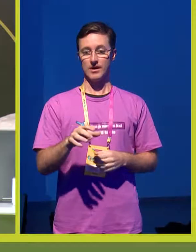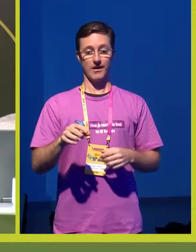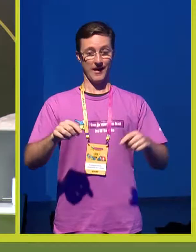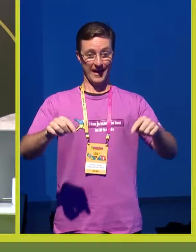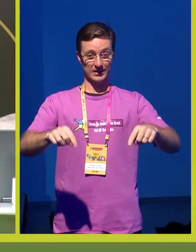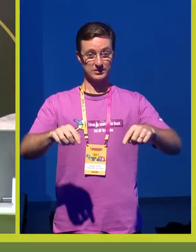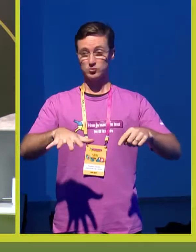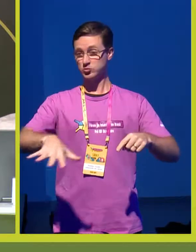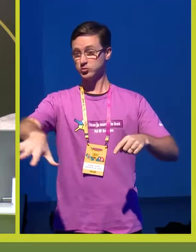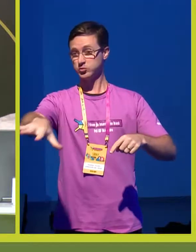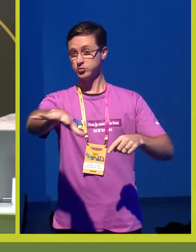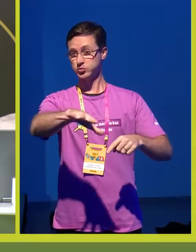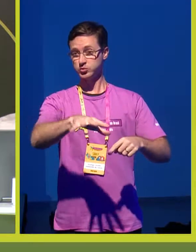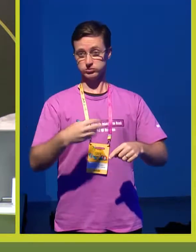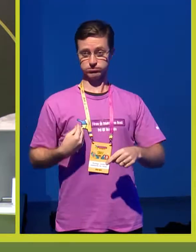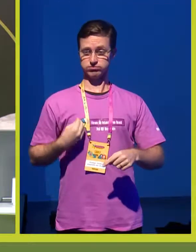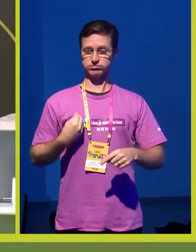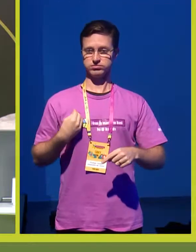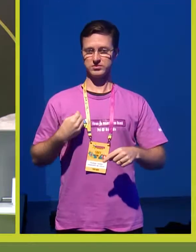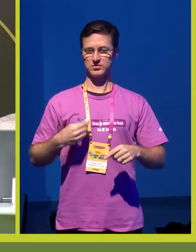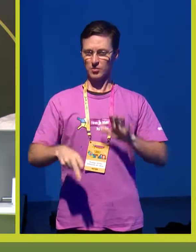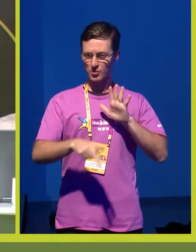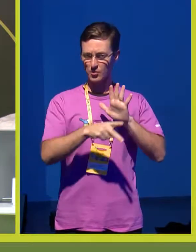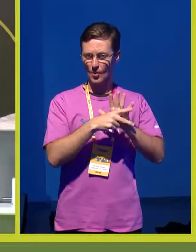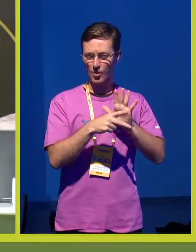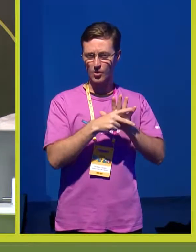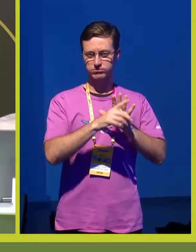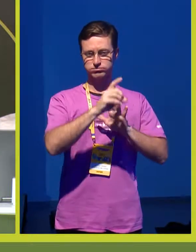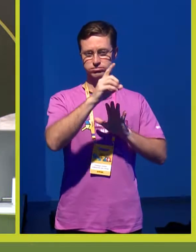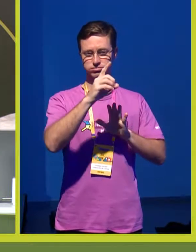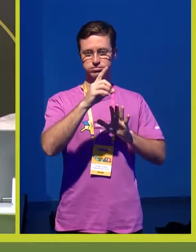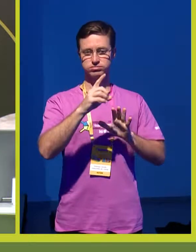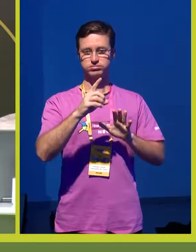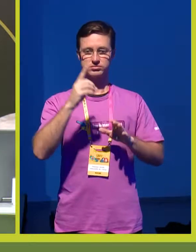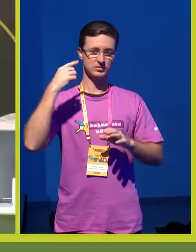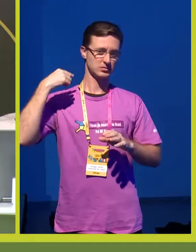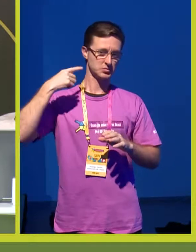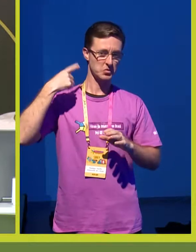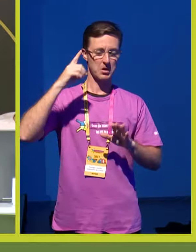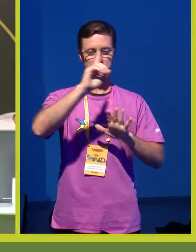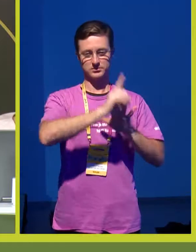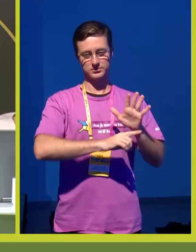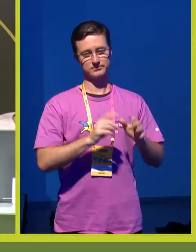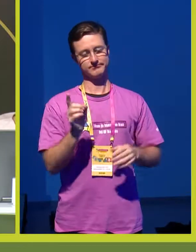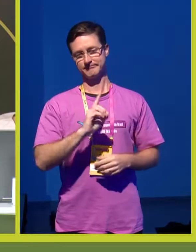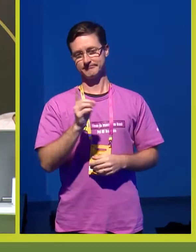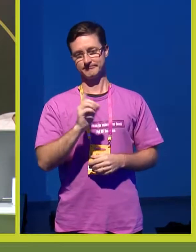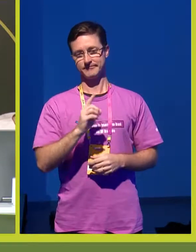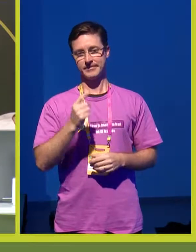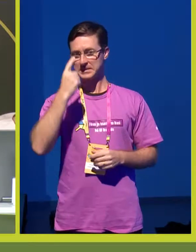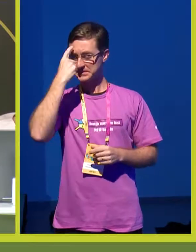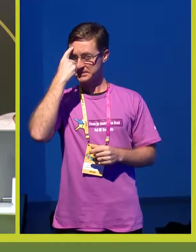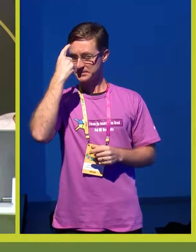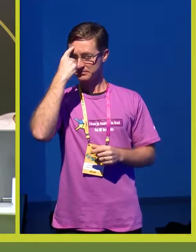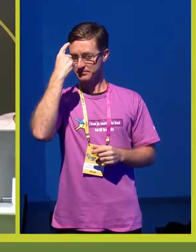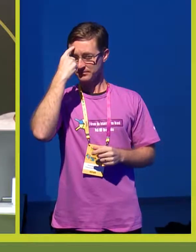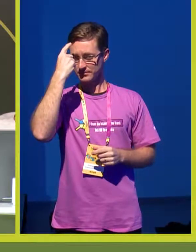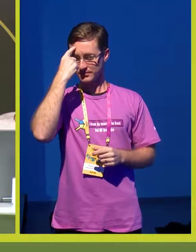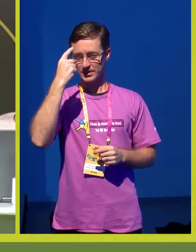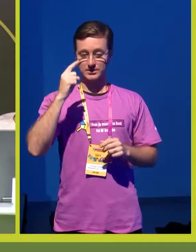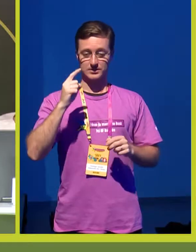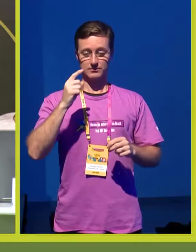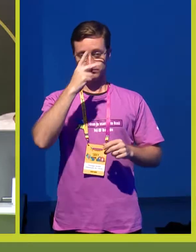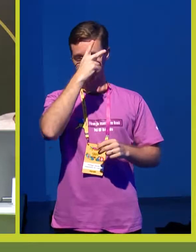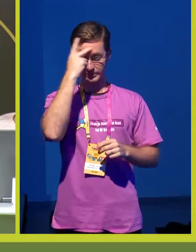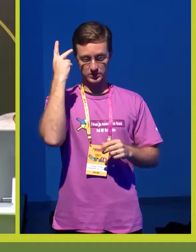de direito. Quando se fala em segurança pública, as pessoas frequentemente têm em mente atividades estatais muito